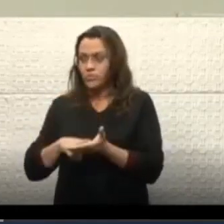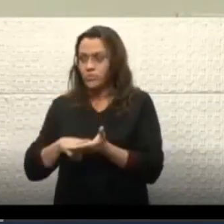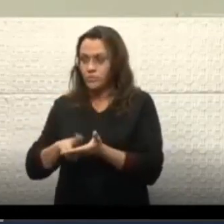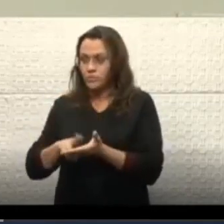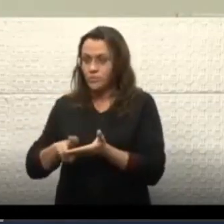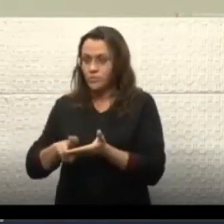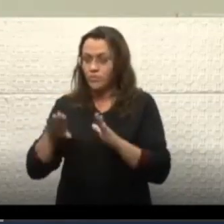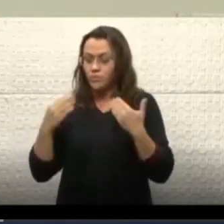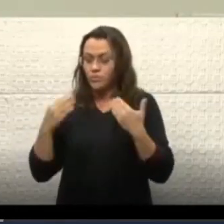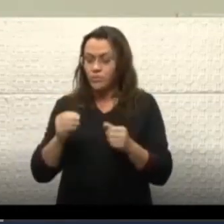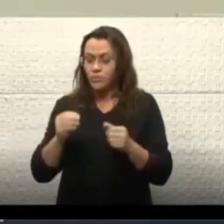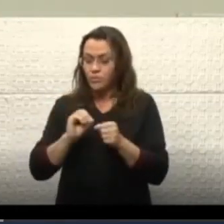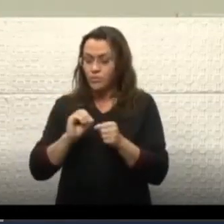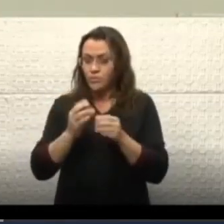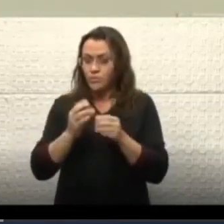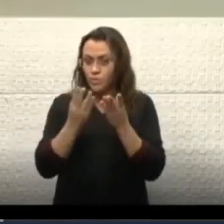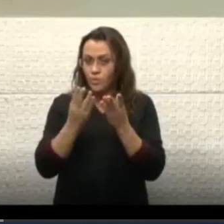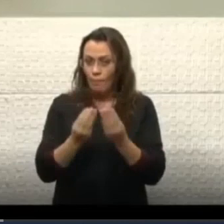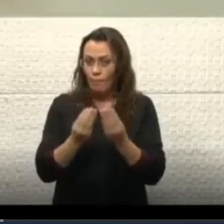na filtração.